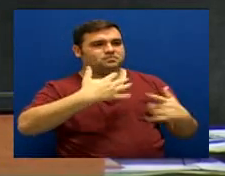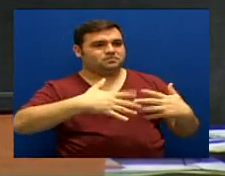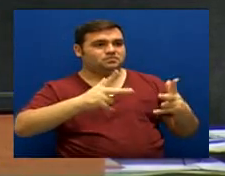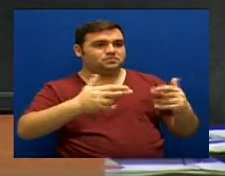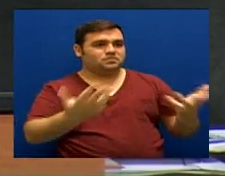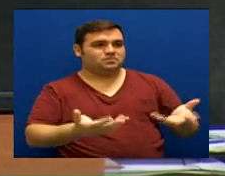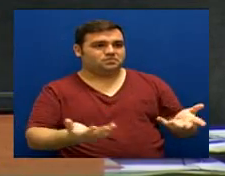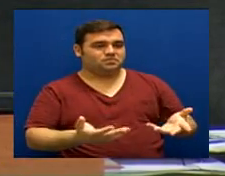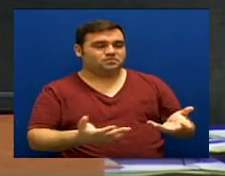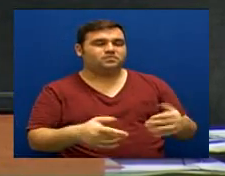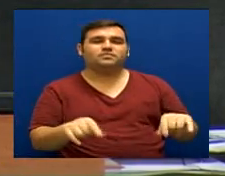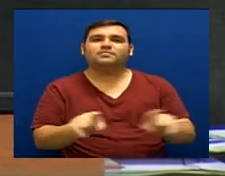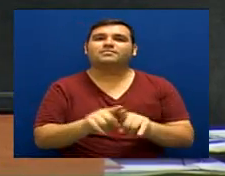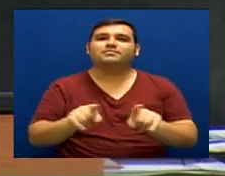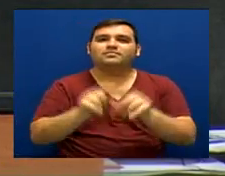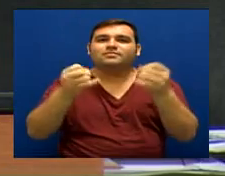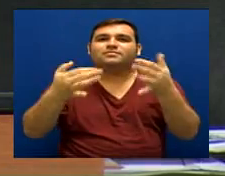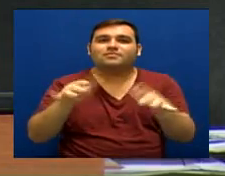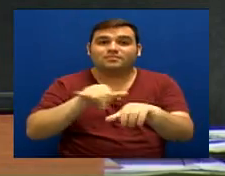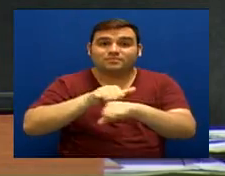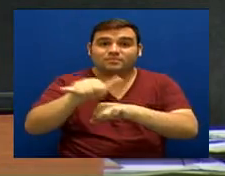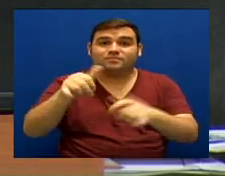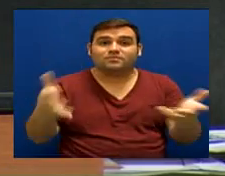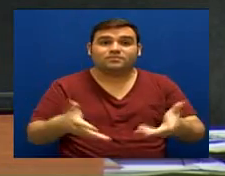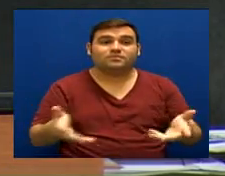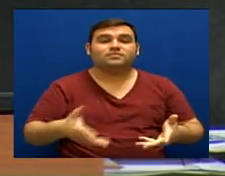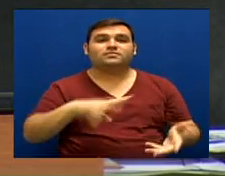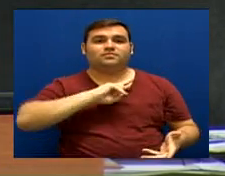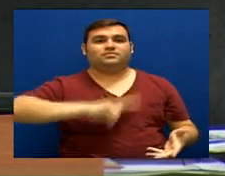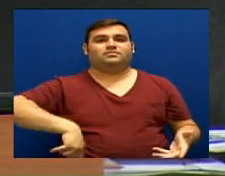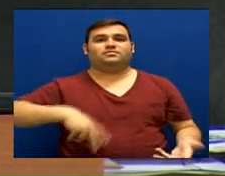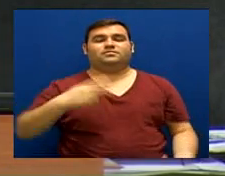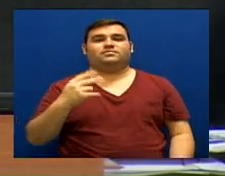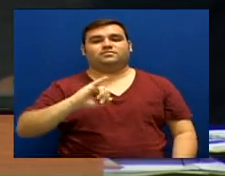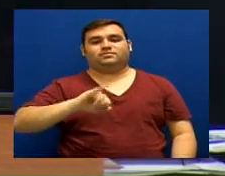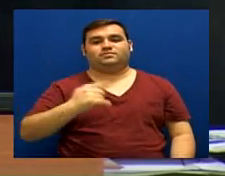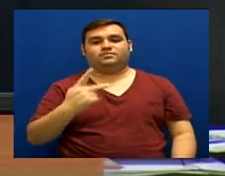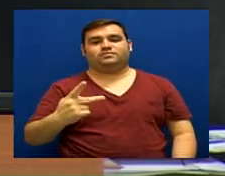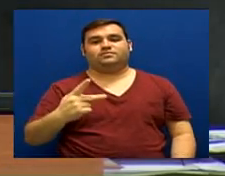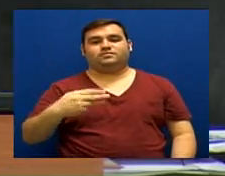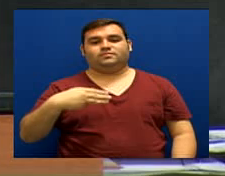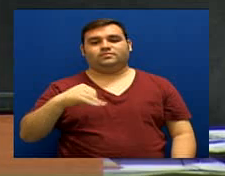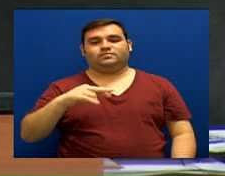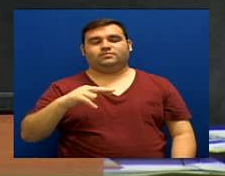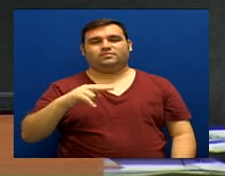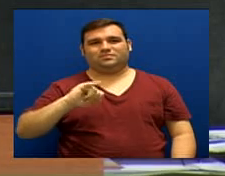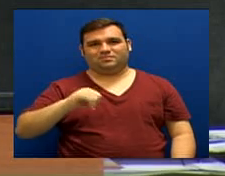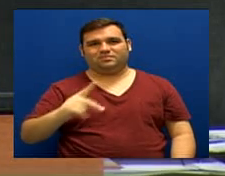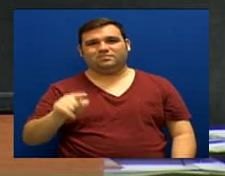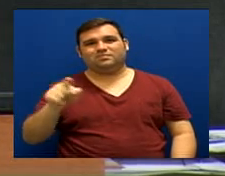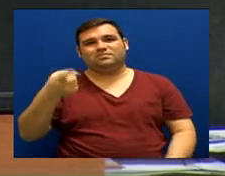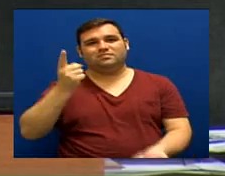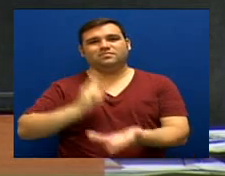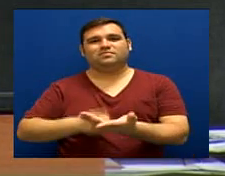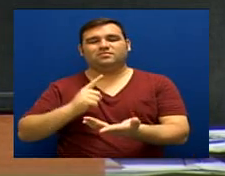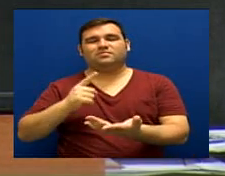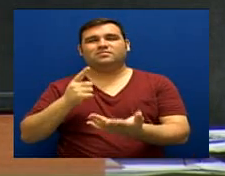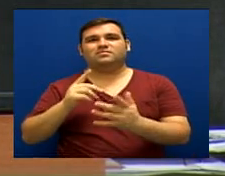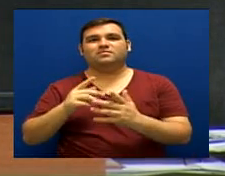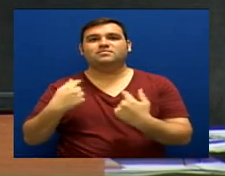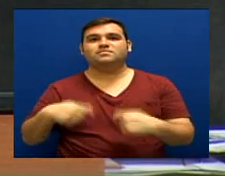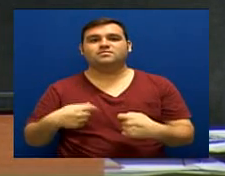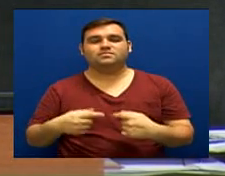ouviu aqui quero justificar a ausência do vereador jb miranda que por questão de agenda e teve que deixar